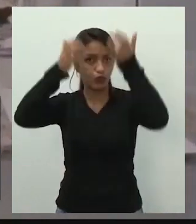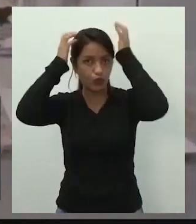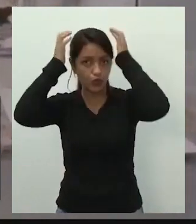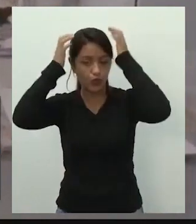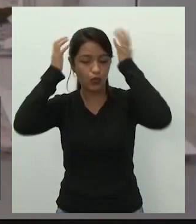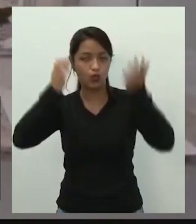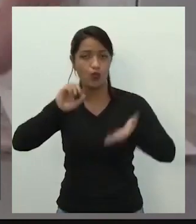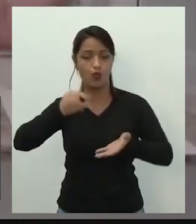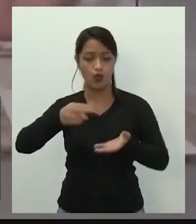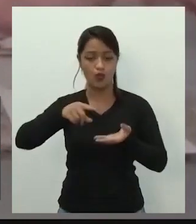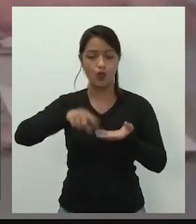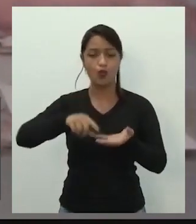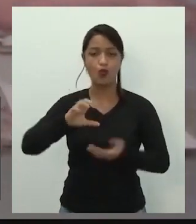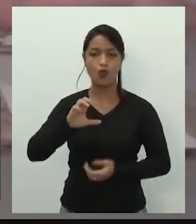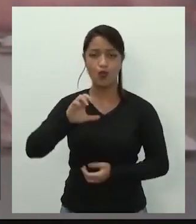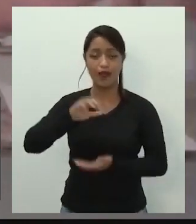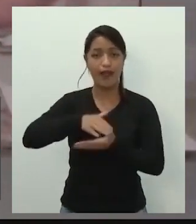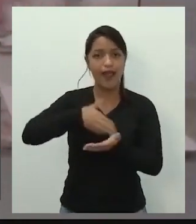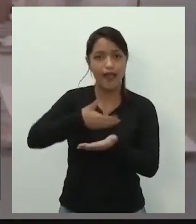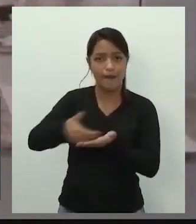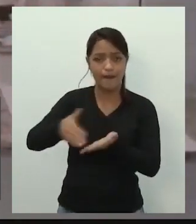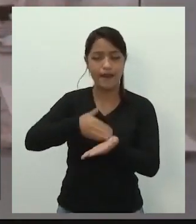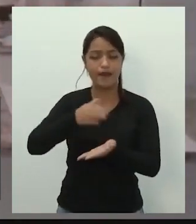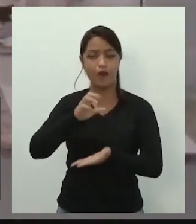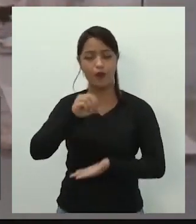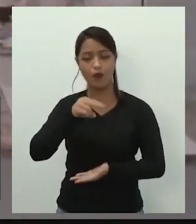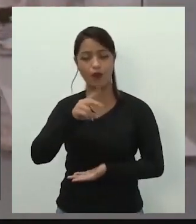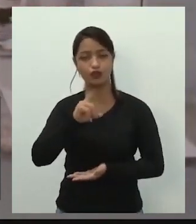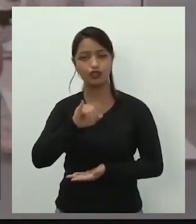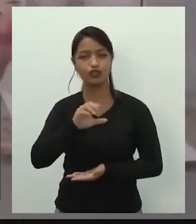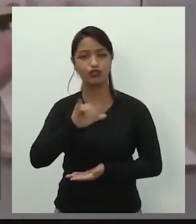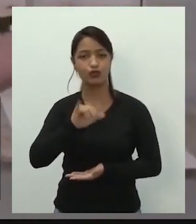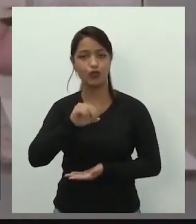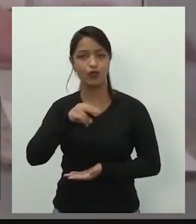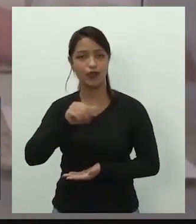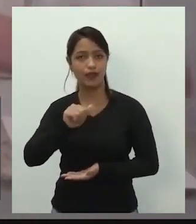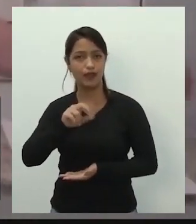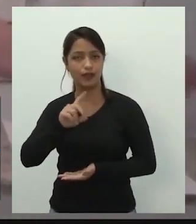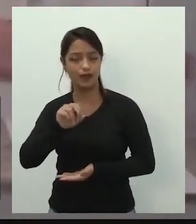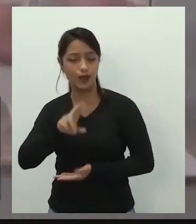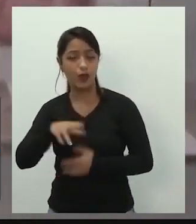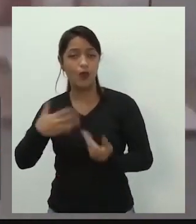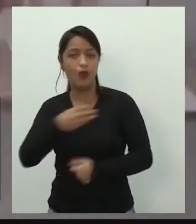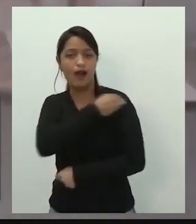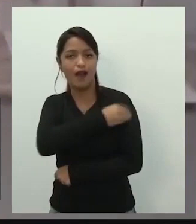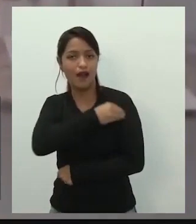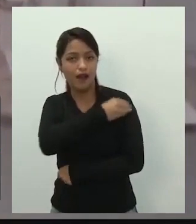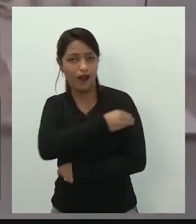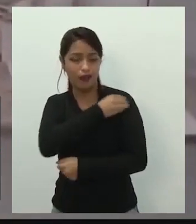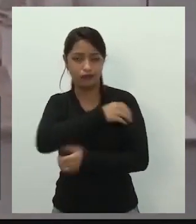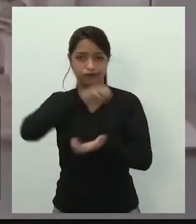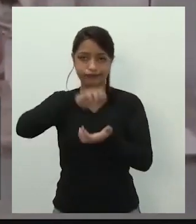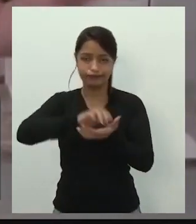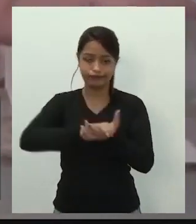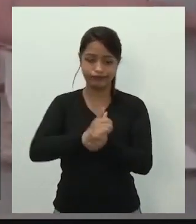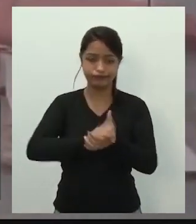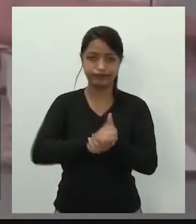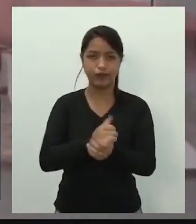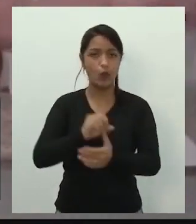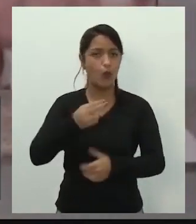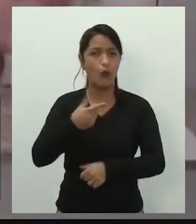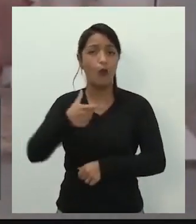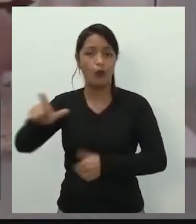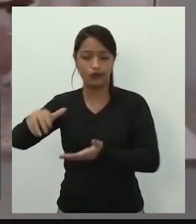condicionador, álcool em gel, cremes de maneira geral. Eu peguei aqui 3 amostras de materiais que eu tenho em